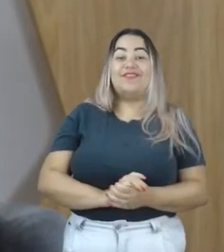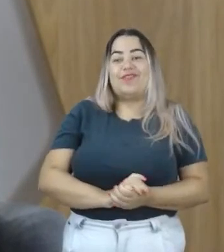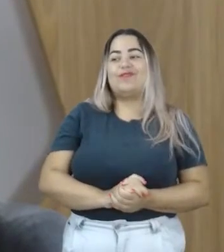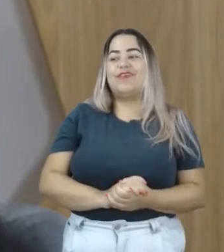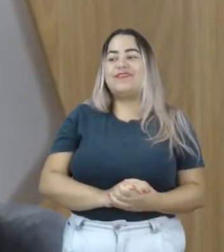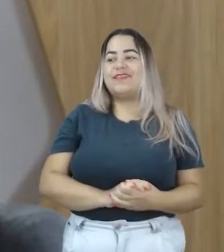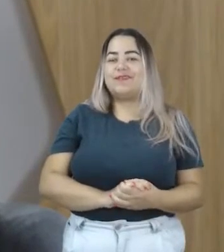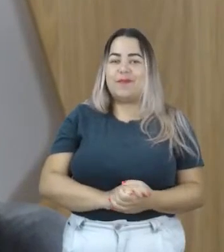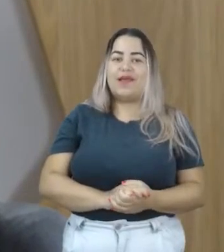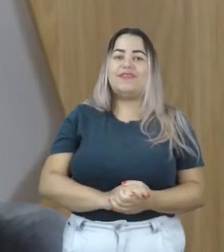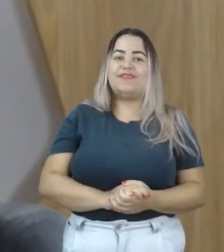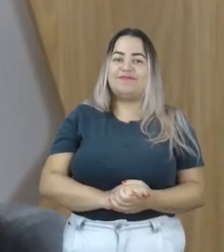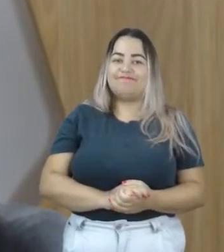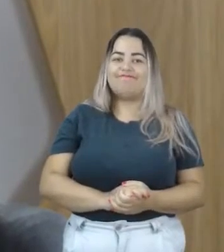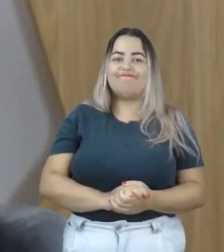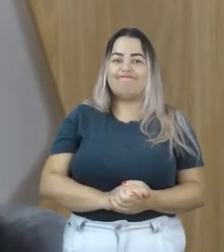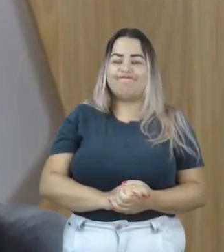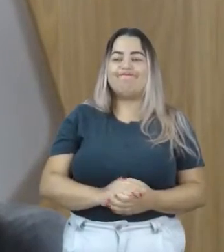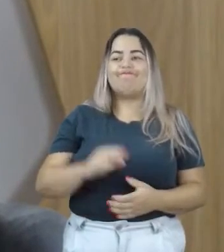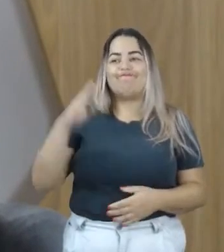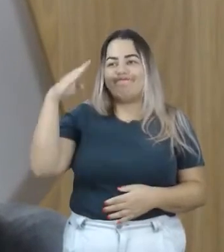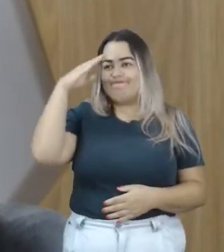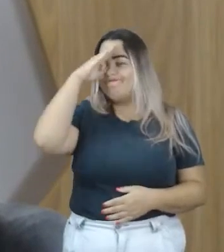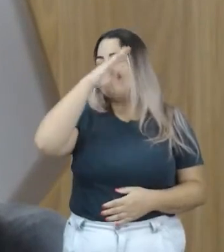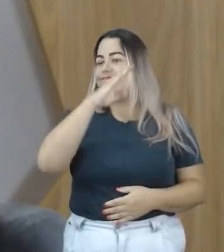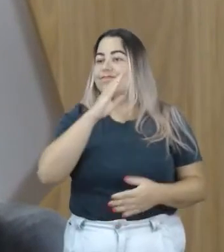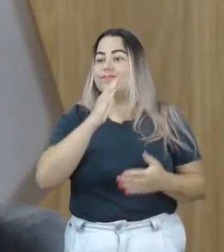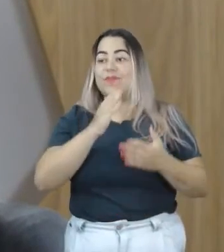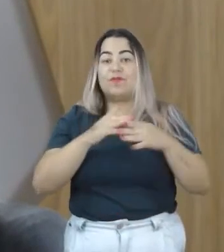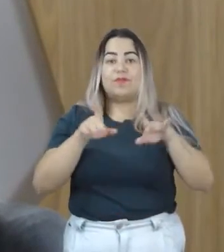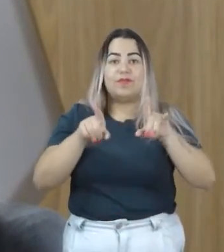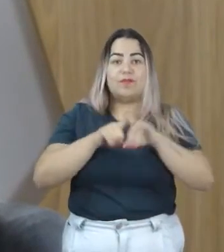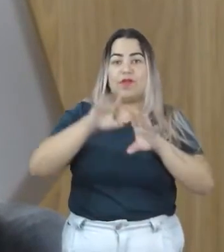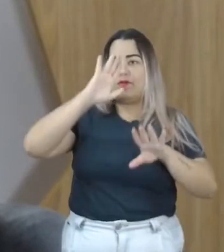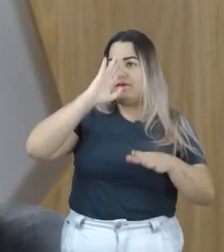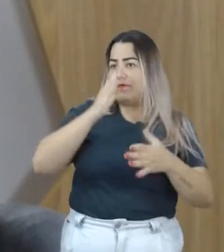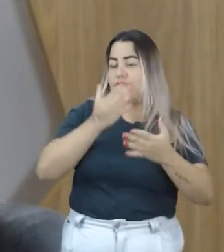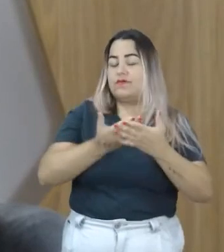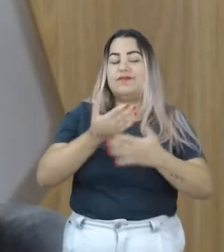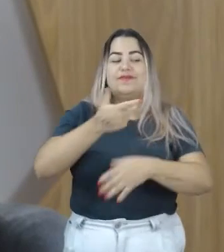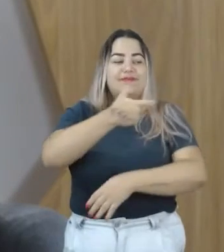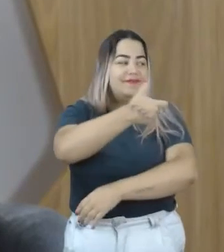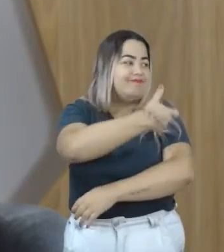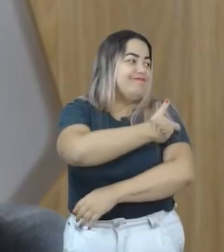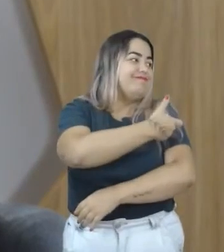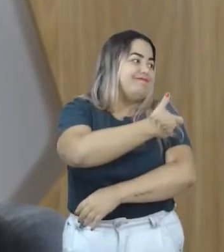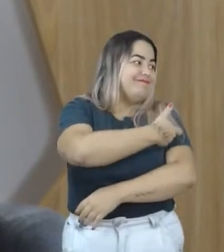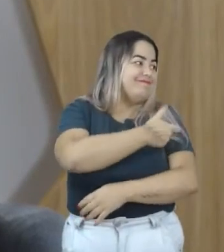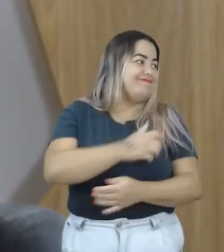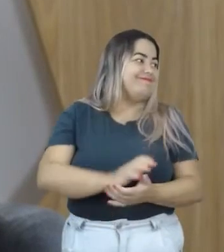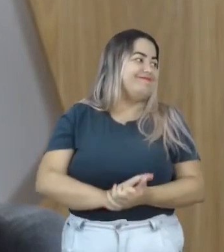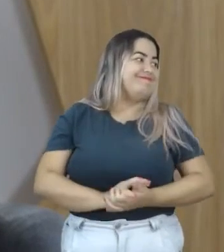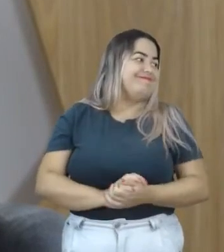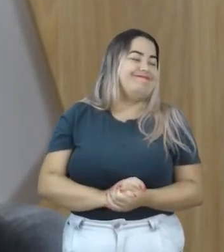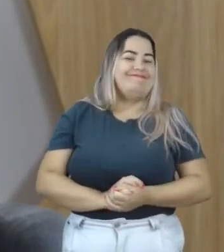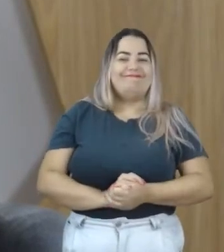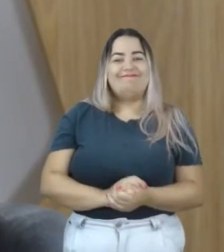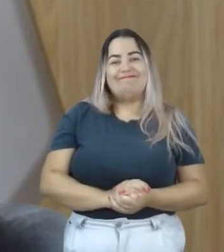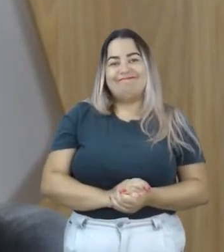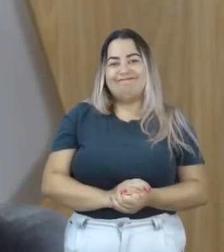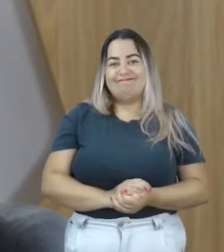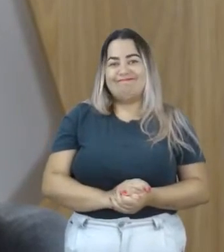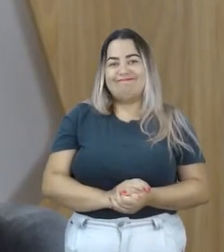estamos recuperando é o que o Bolsonaro destruiu, que é a confiança na vacinação. Ele tripudiou das vítimas do